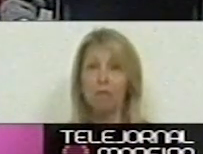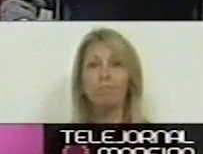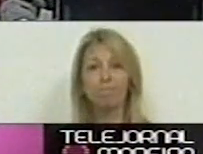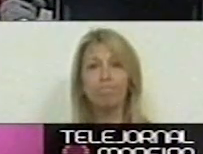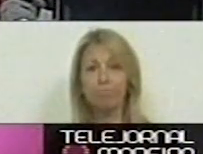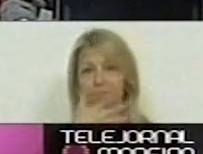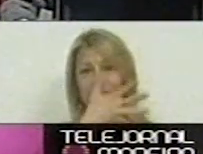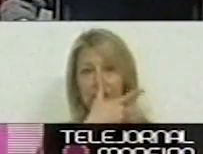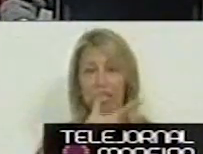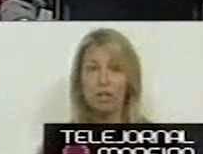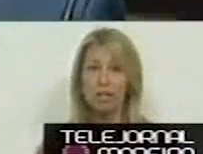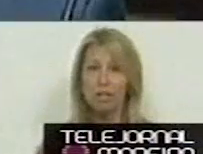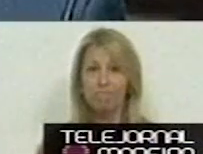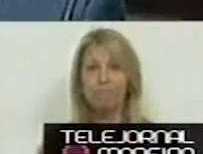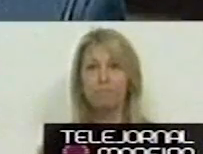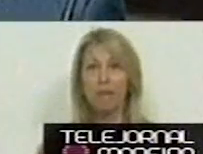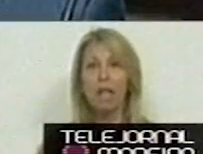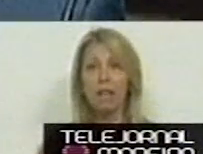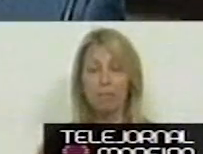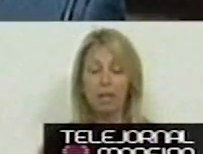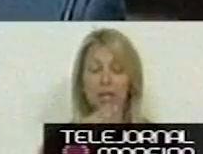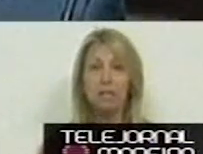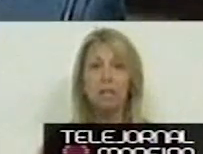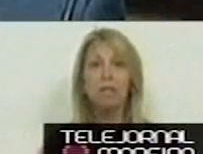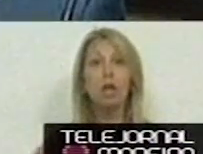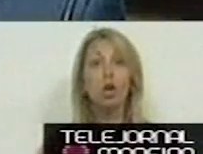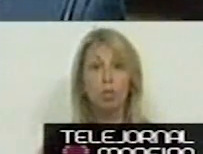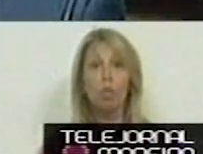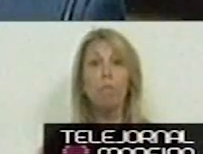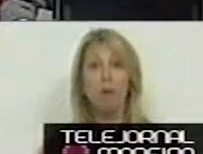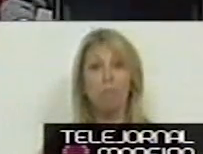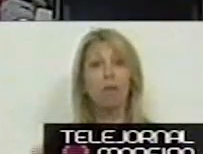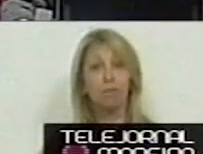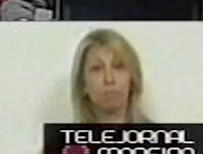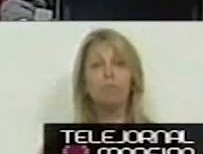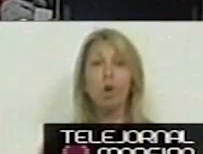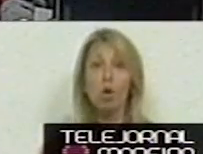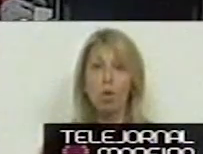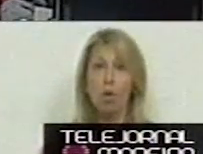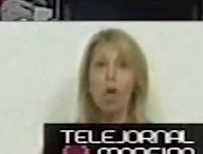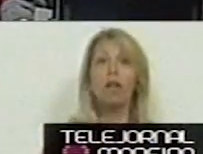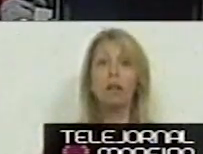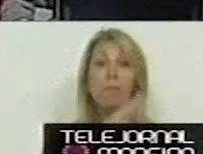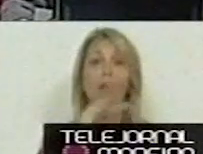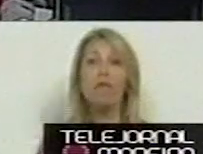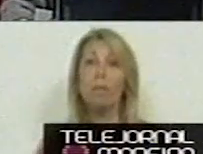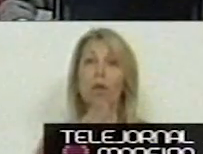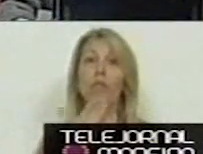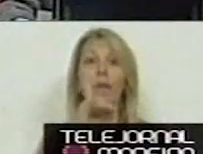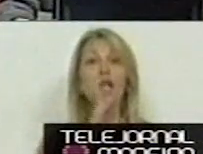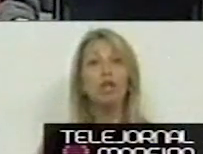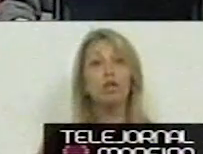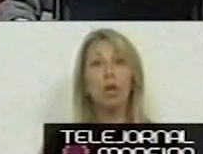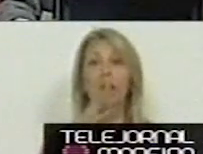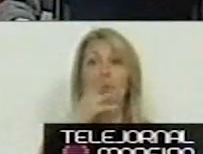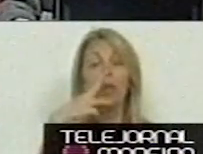profundo pesar e da mesa, creio que tenho a certeza que todo o Parlamento se me associa, também à família, e vou pedir à senhora deputada que